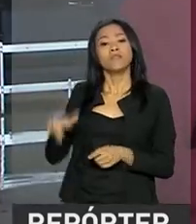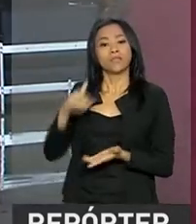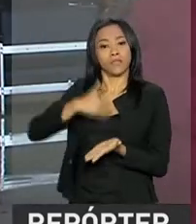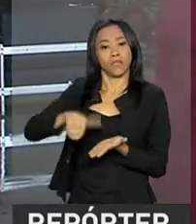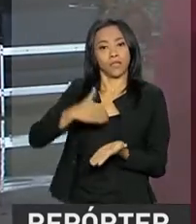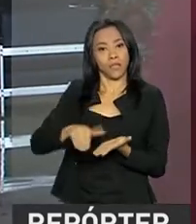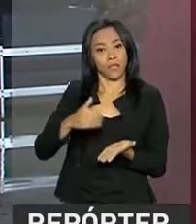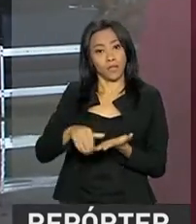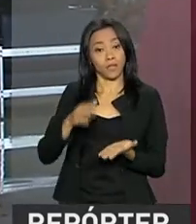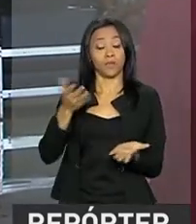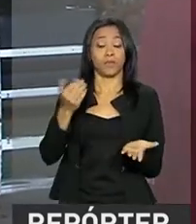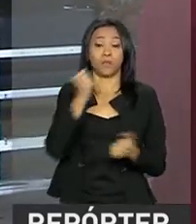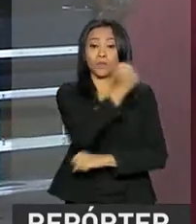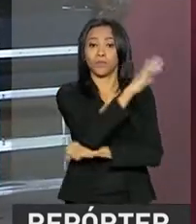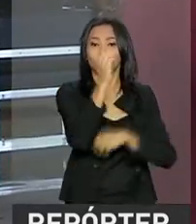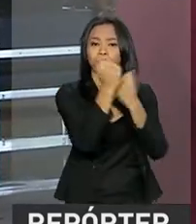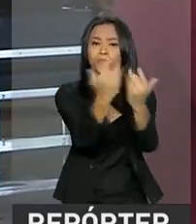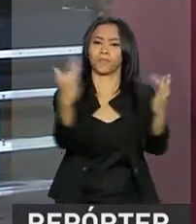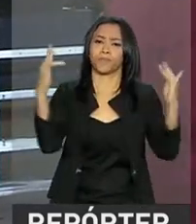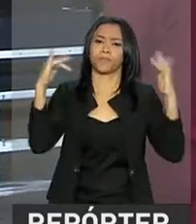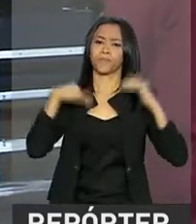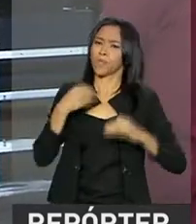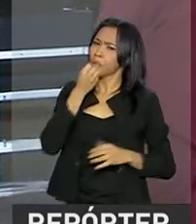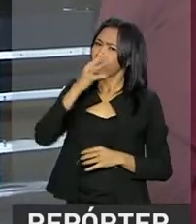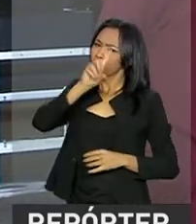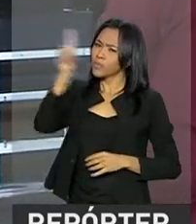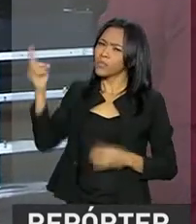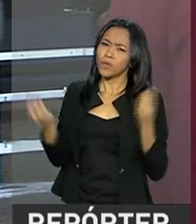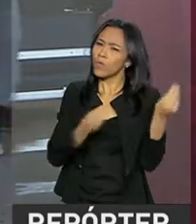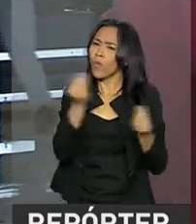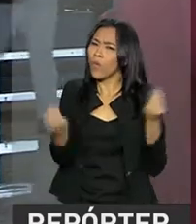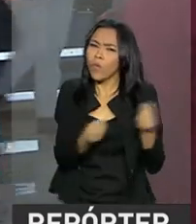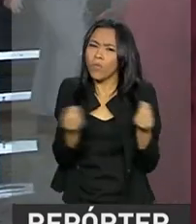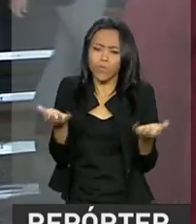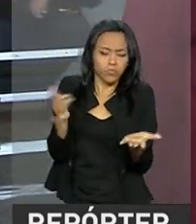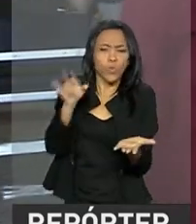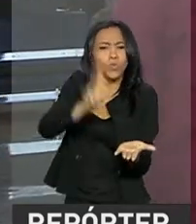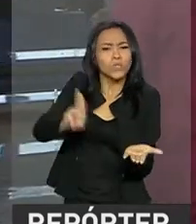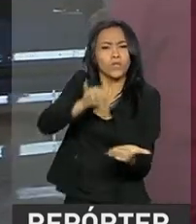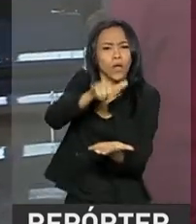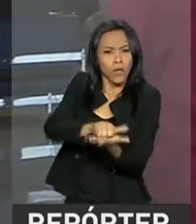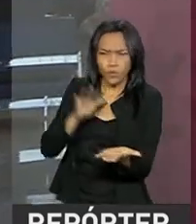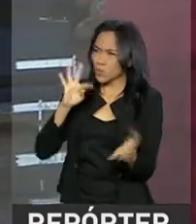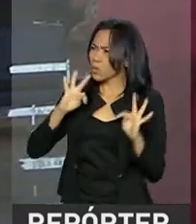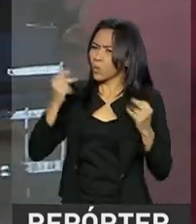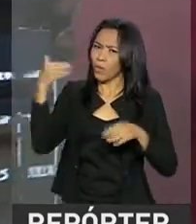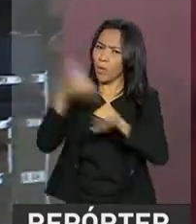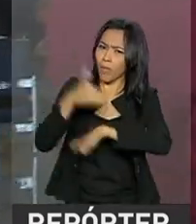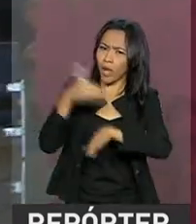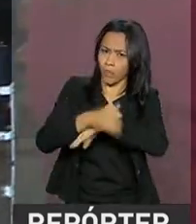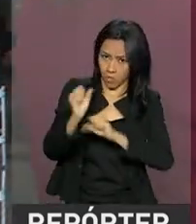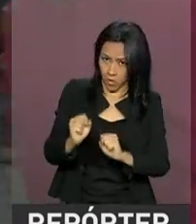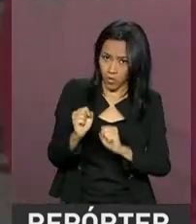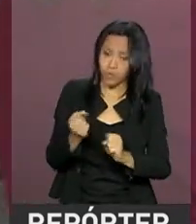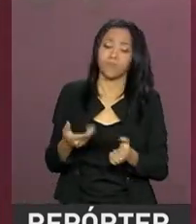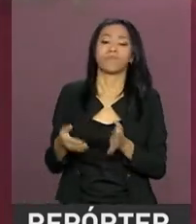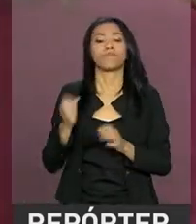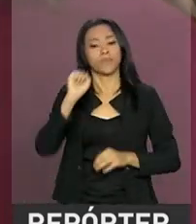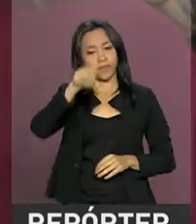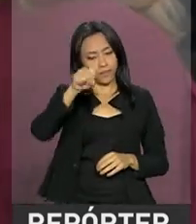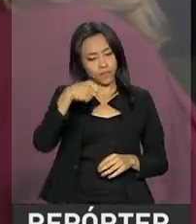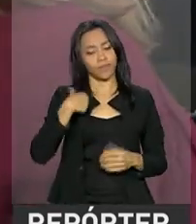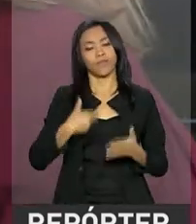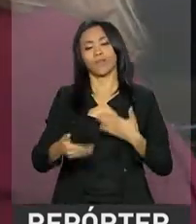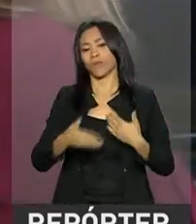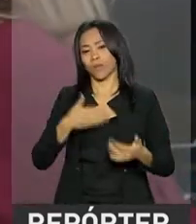Meio Ambiente. Bom dia, Marcelo. Bom dia. Como que vai funcionar esse aplicativo? Né? Todo mundo pode acessar? Todo mundo pode acessar, já está disponível